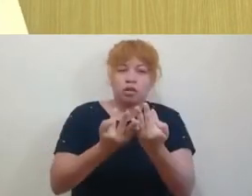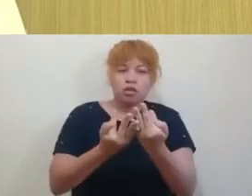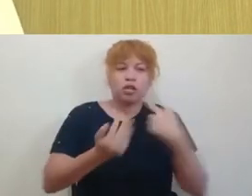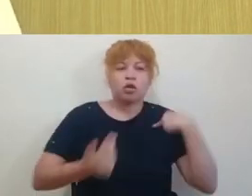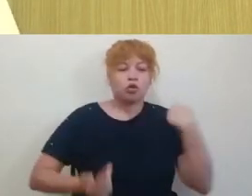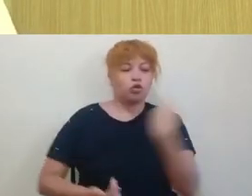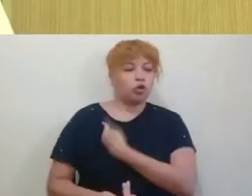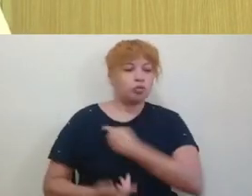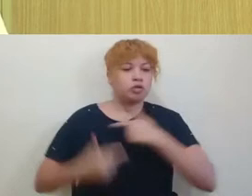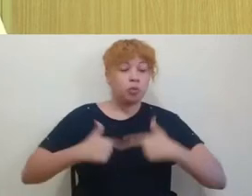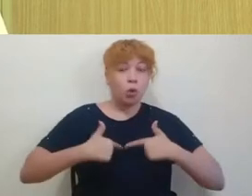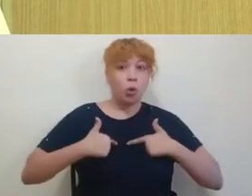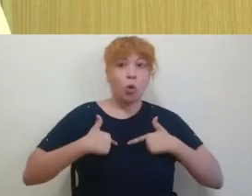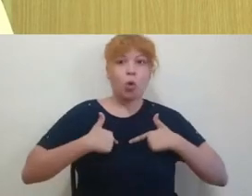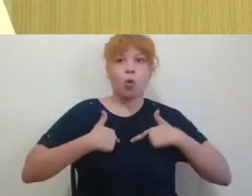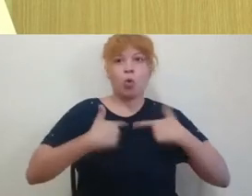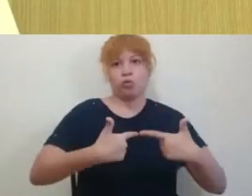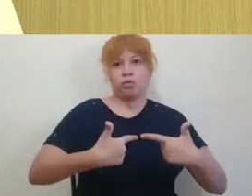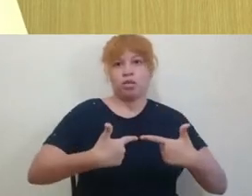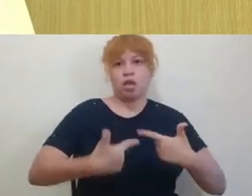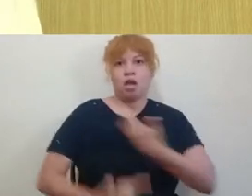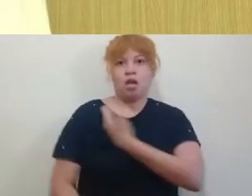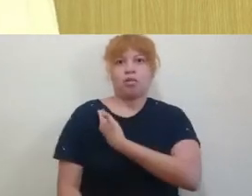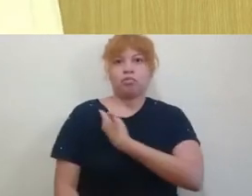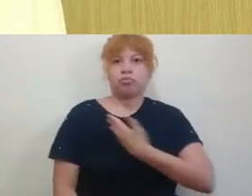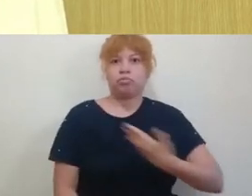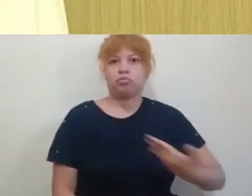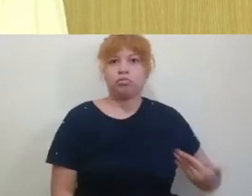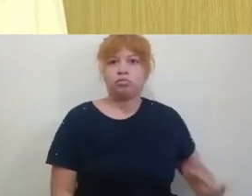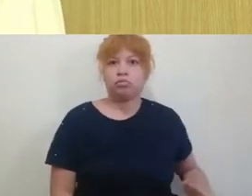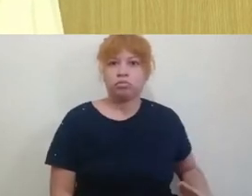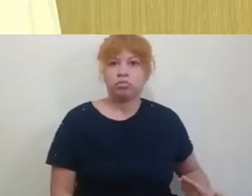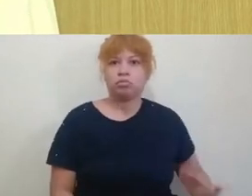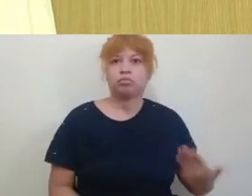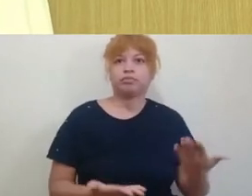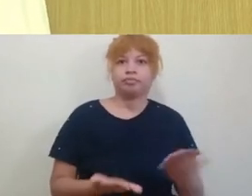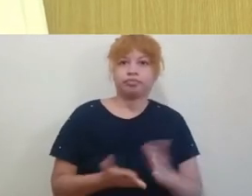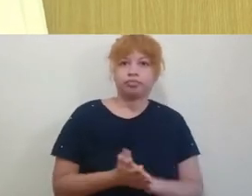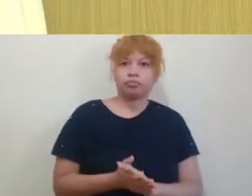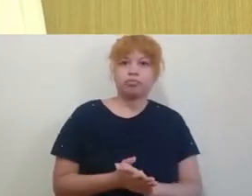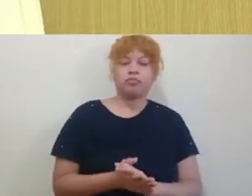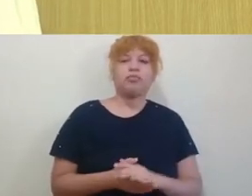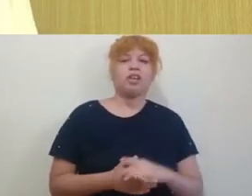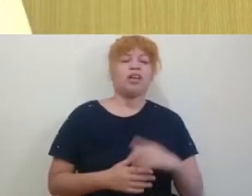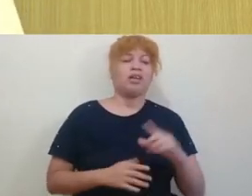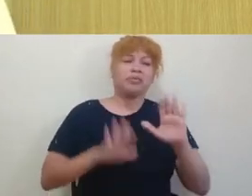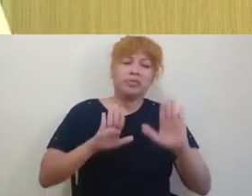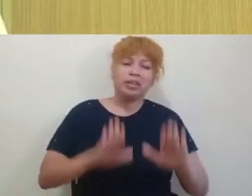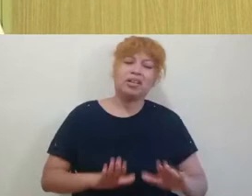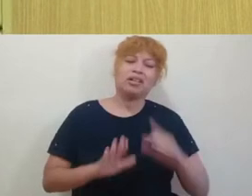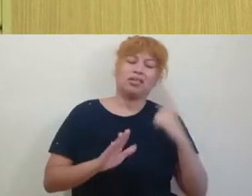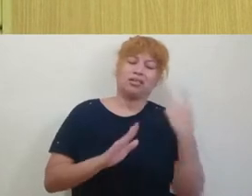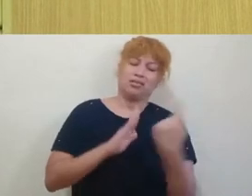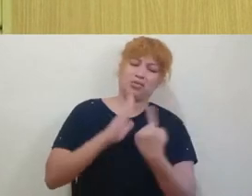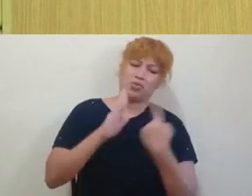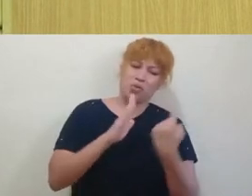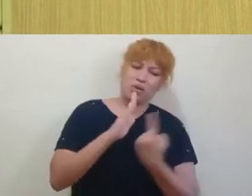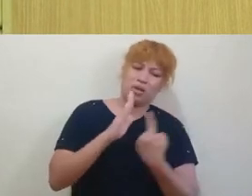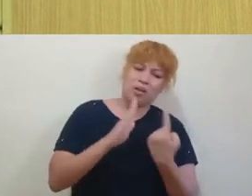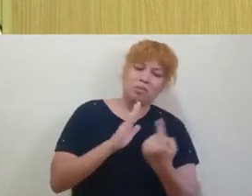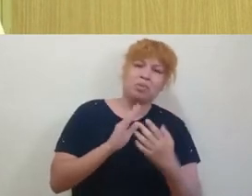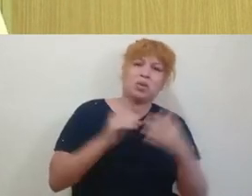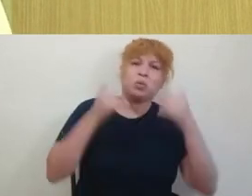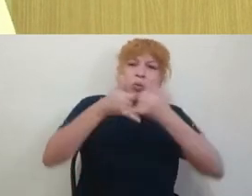solenidades, as pessoas se expressam e mostram um pouco do que elas são. Então, estava acompanhando, e graças a Deus, a